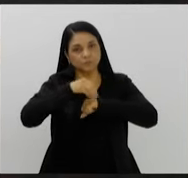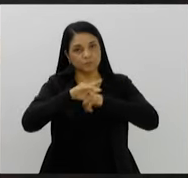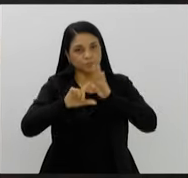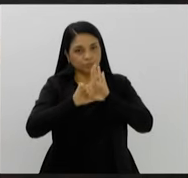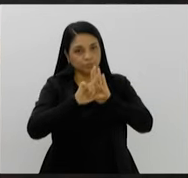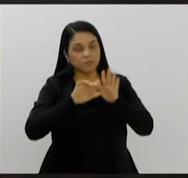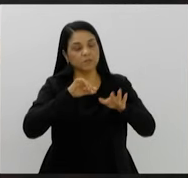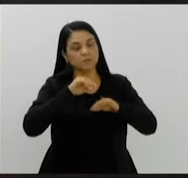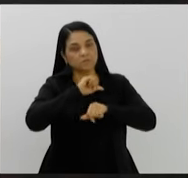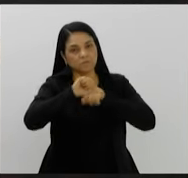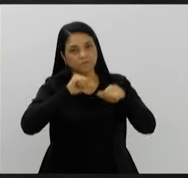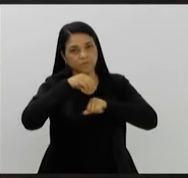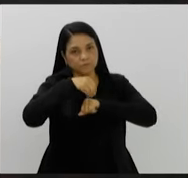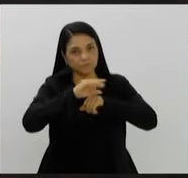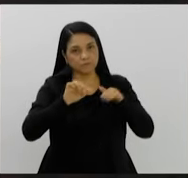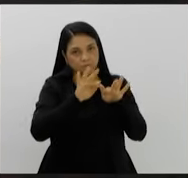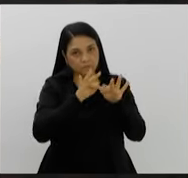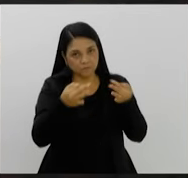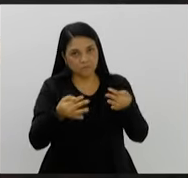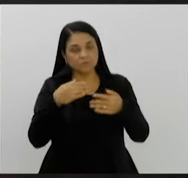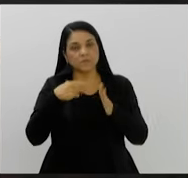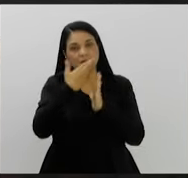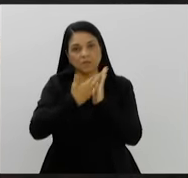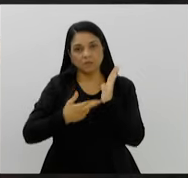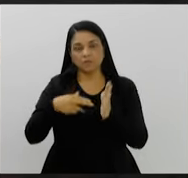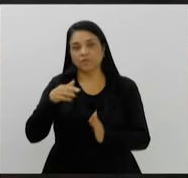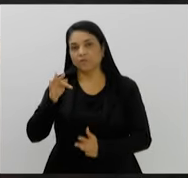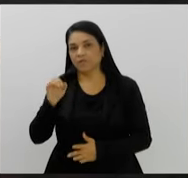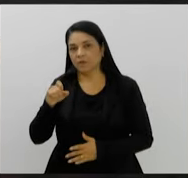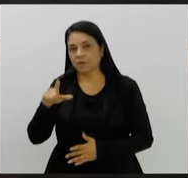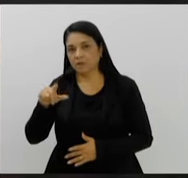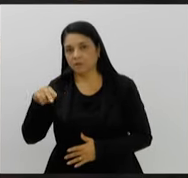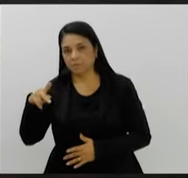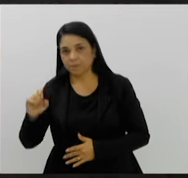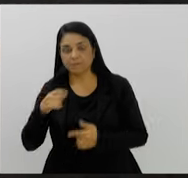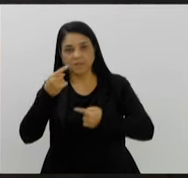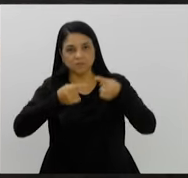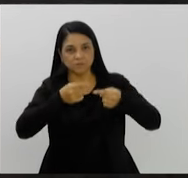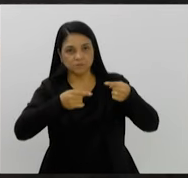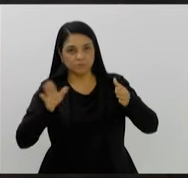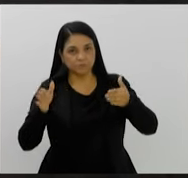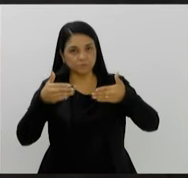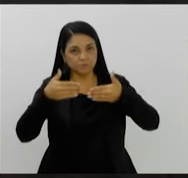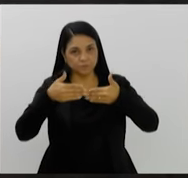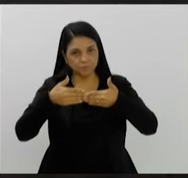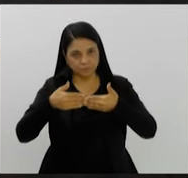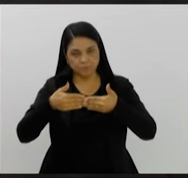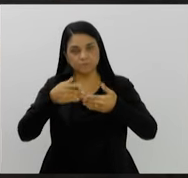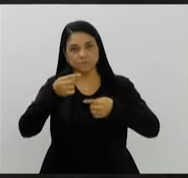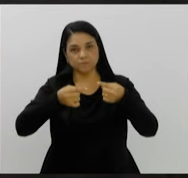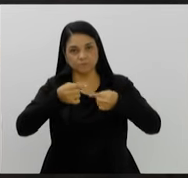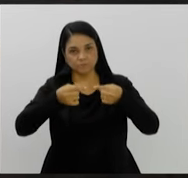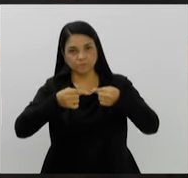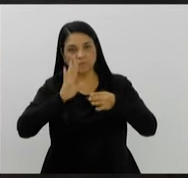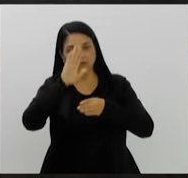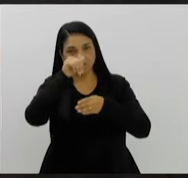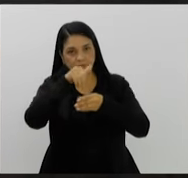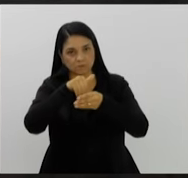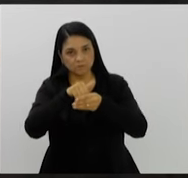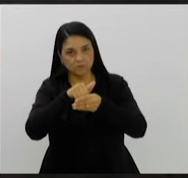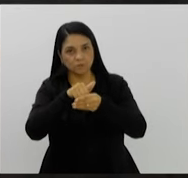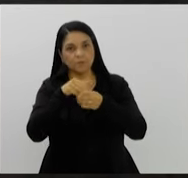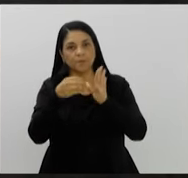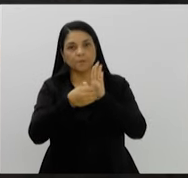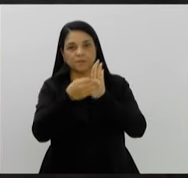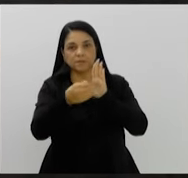simples relatoria do deputado Felipe Soares em discussão não havendo Quem Queira discutir encerrada a discussão em votação